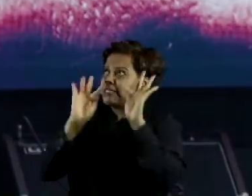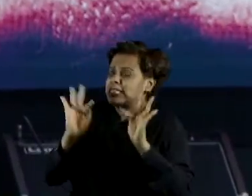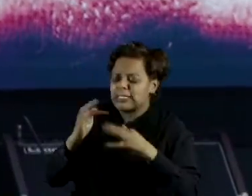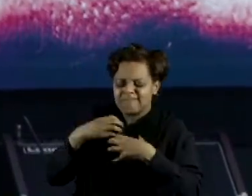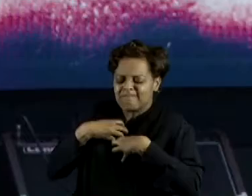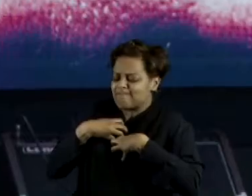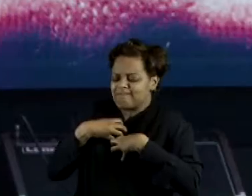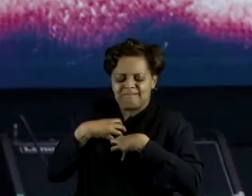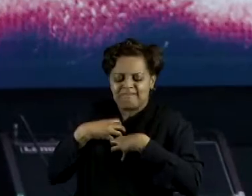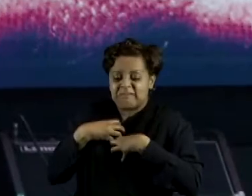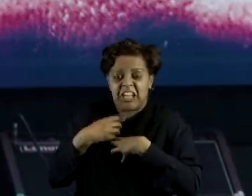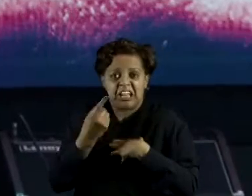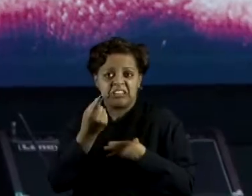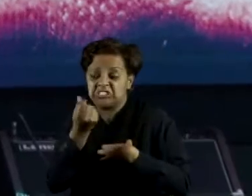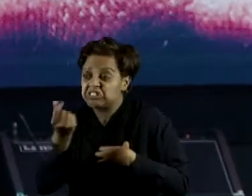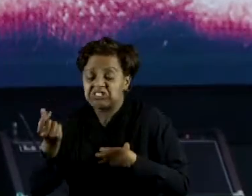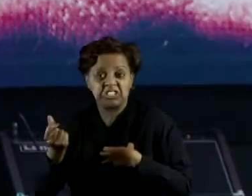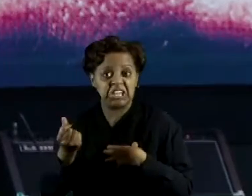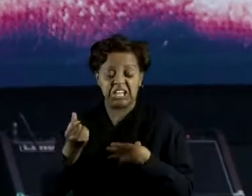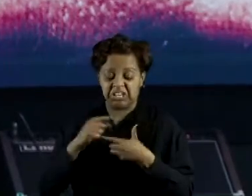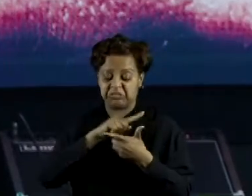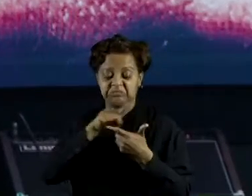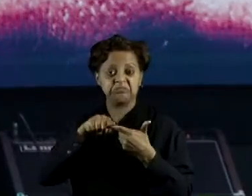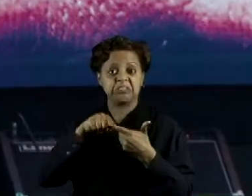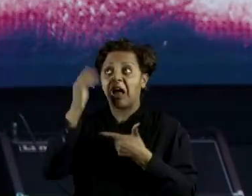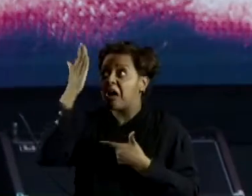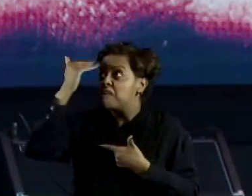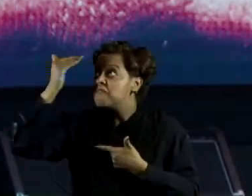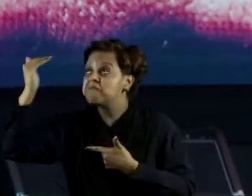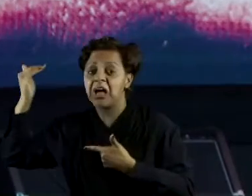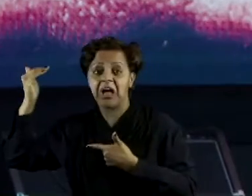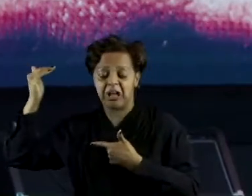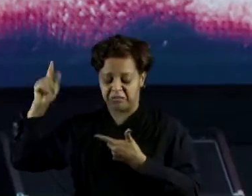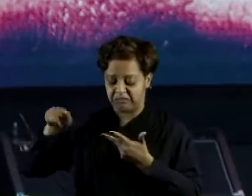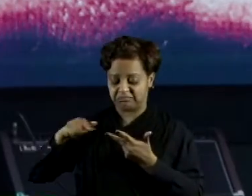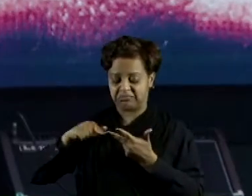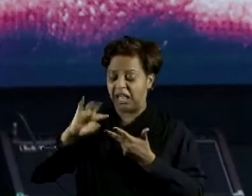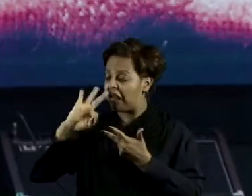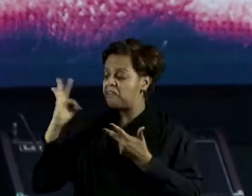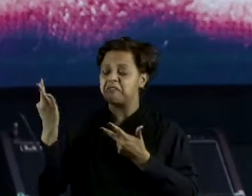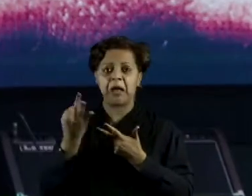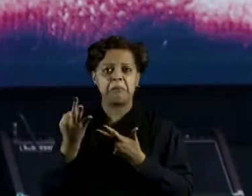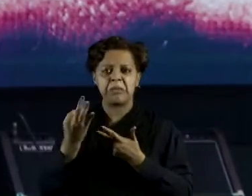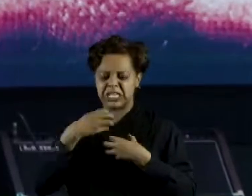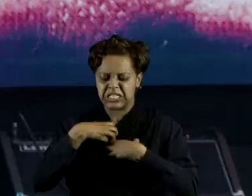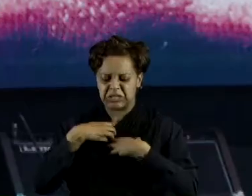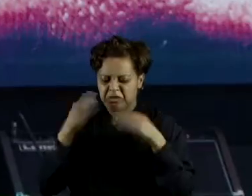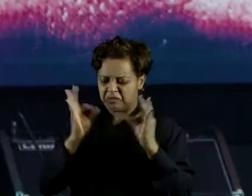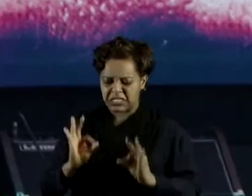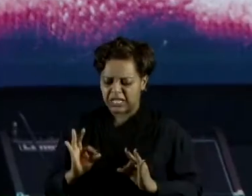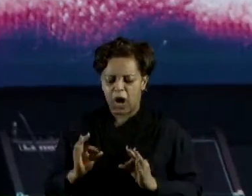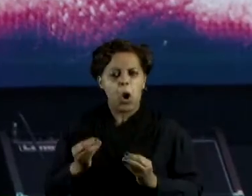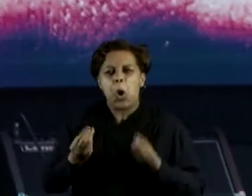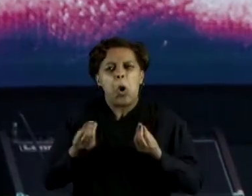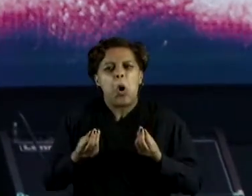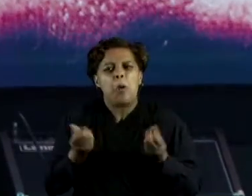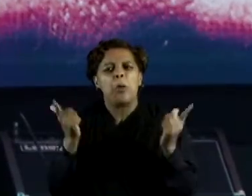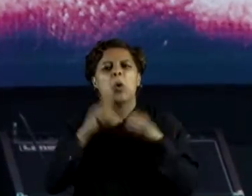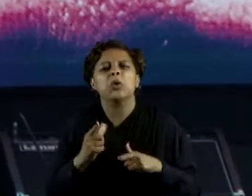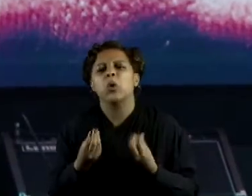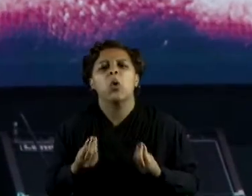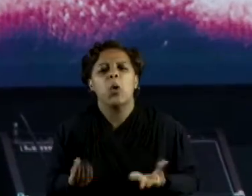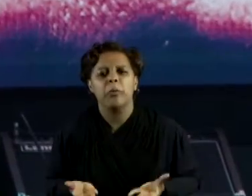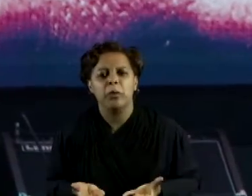através do dinheiro, nem da fama e tampouco da família, como será que ela vem? Ah, o amor.